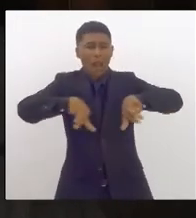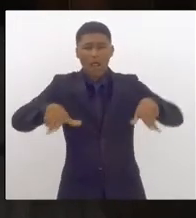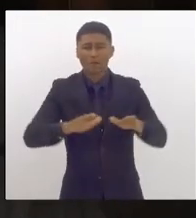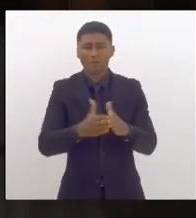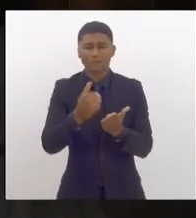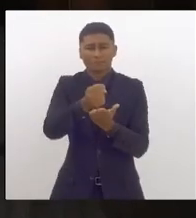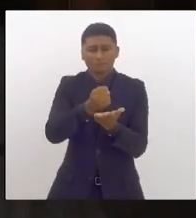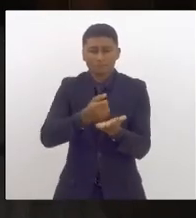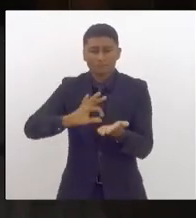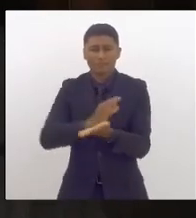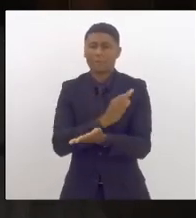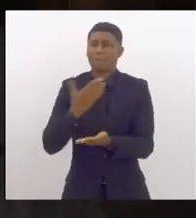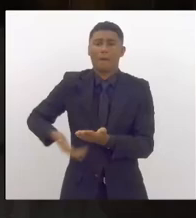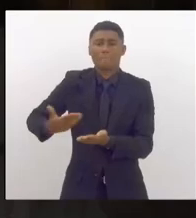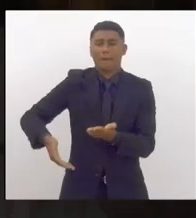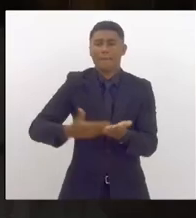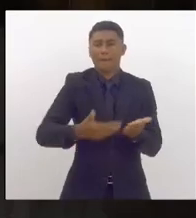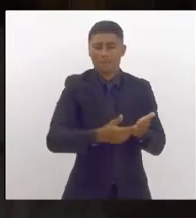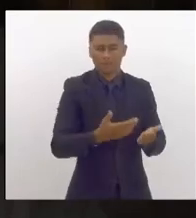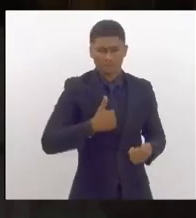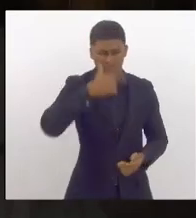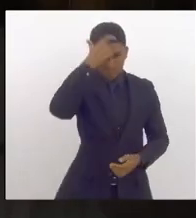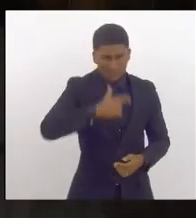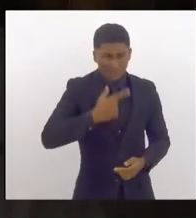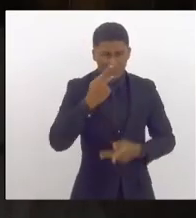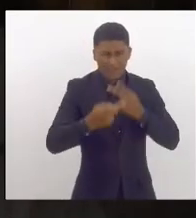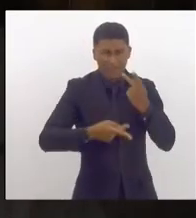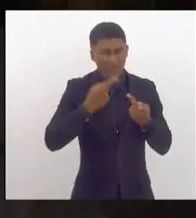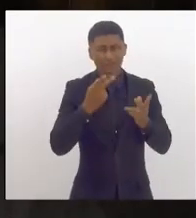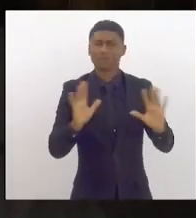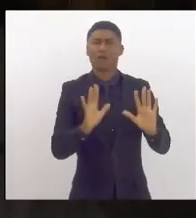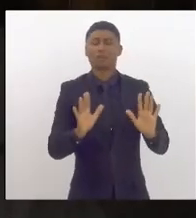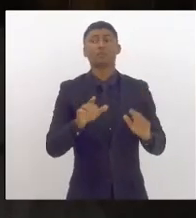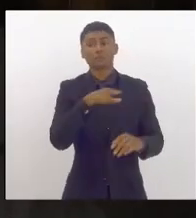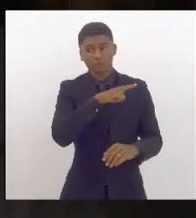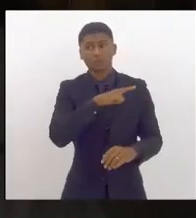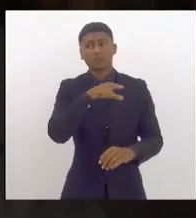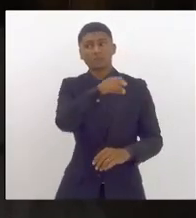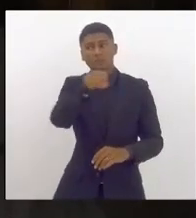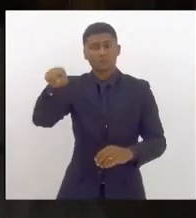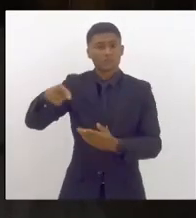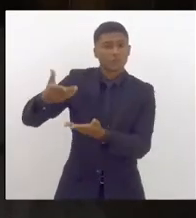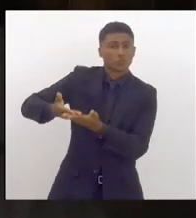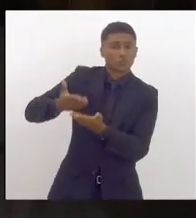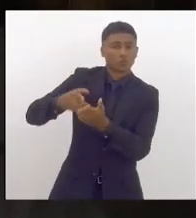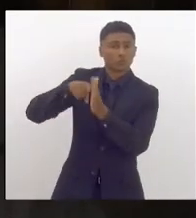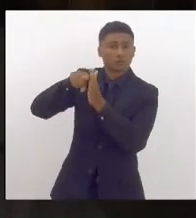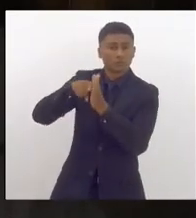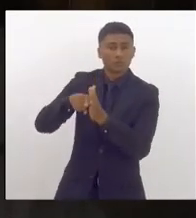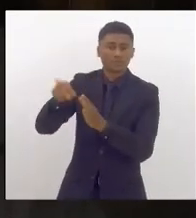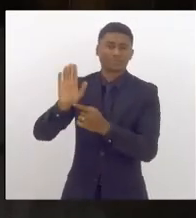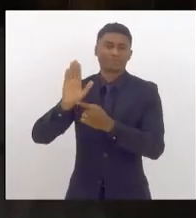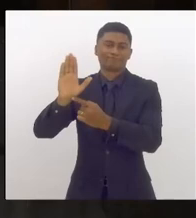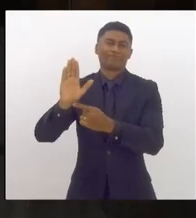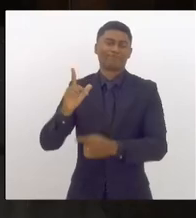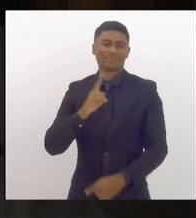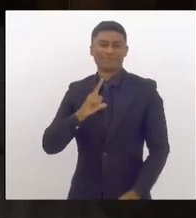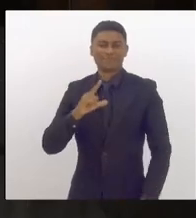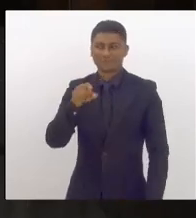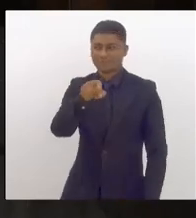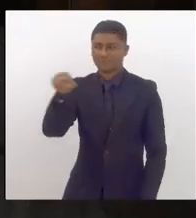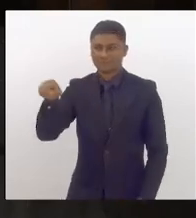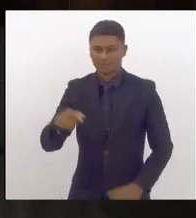2016 para cá quem diz isso não sou eu aleatoriamente mas os estudos minuciosos e